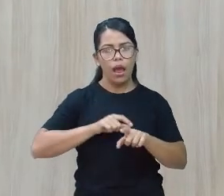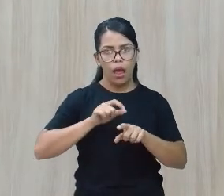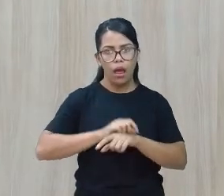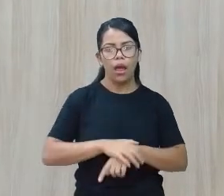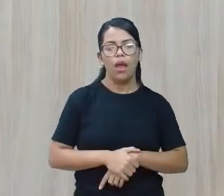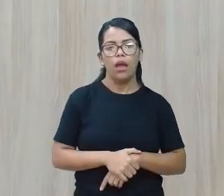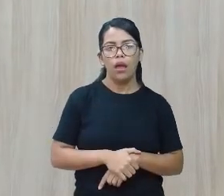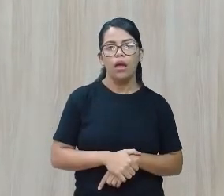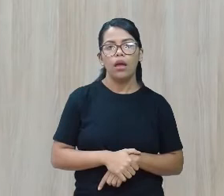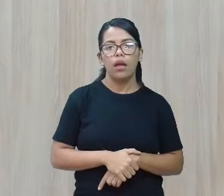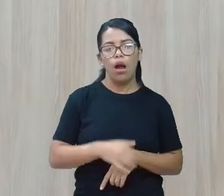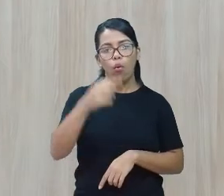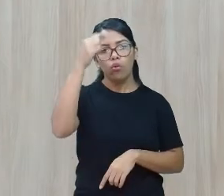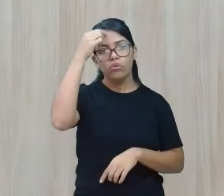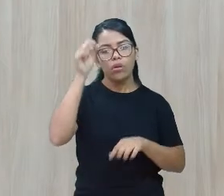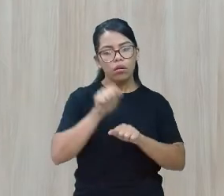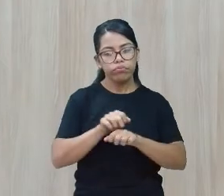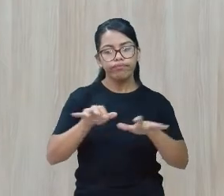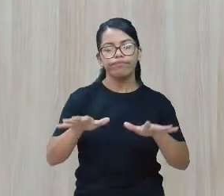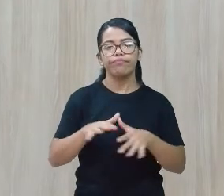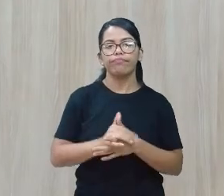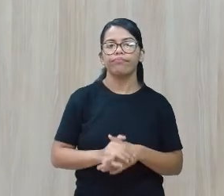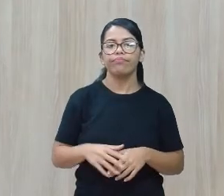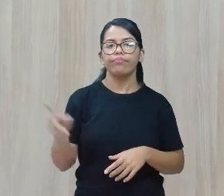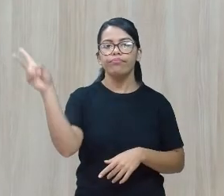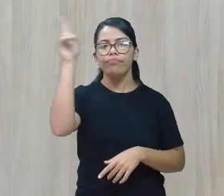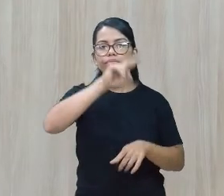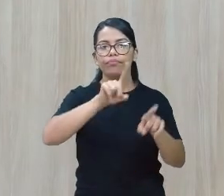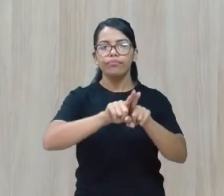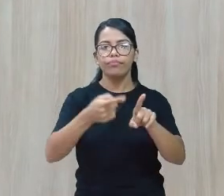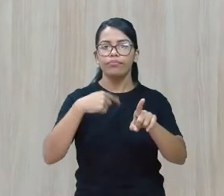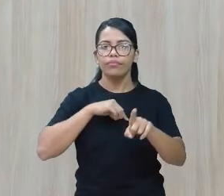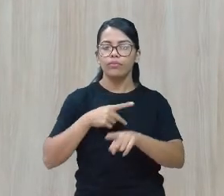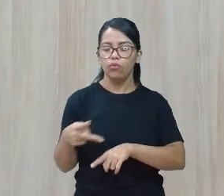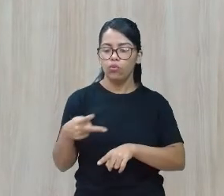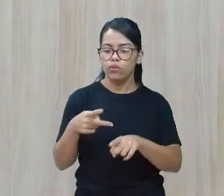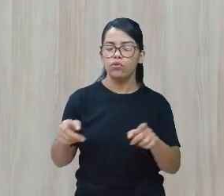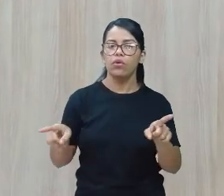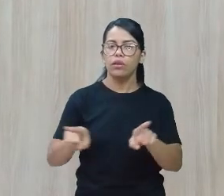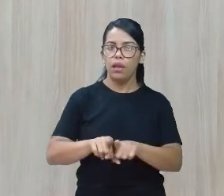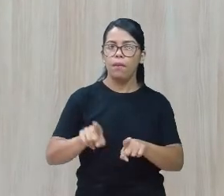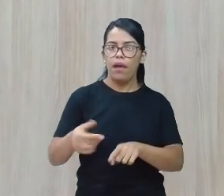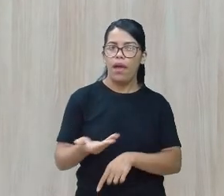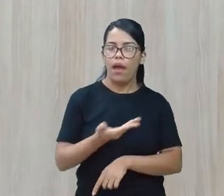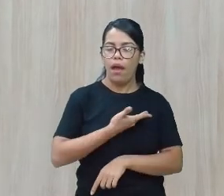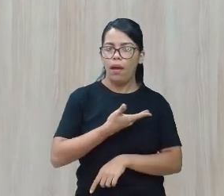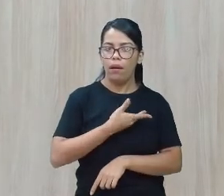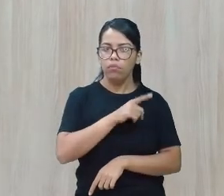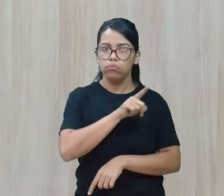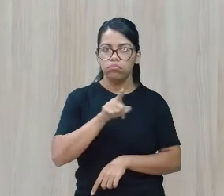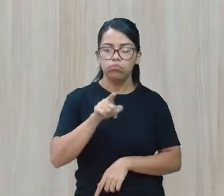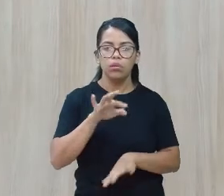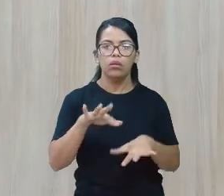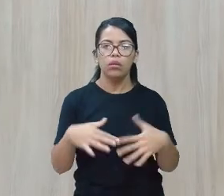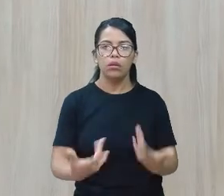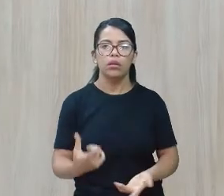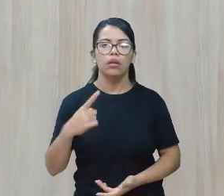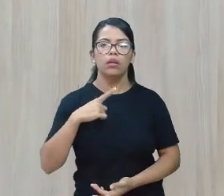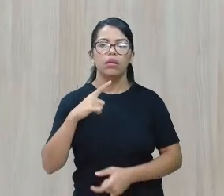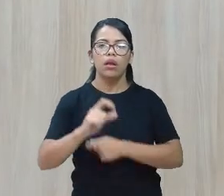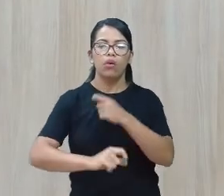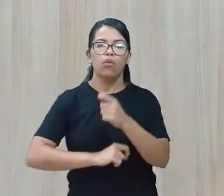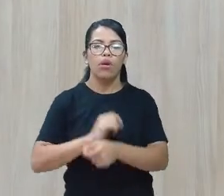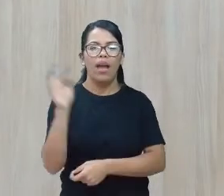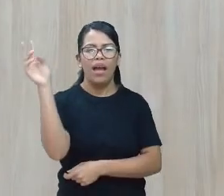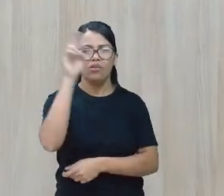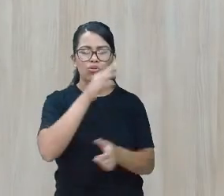Lembrando sempre que nós, professores, somos parceiros de vocês, tá certo? E aqui vem aquela história nessa fase de adolescência,